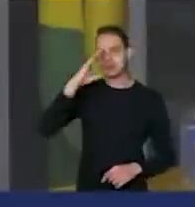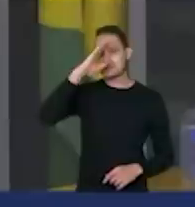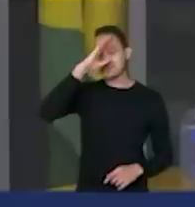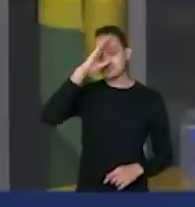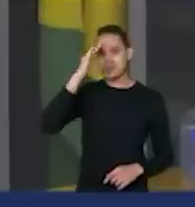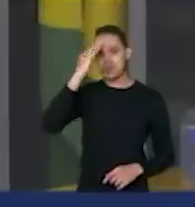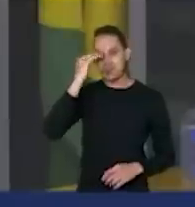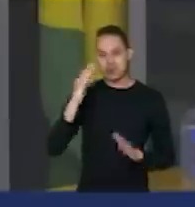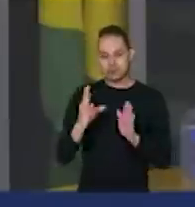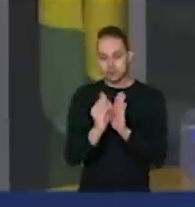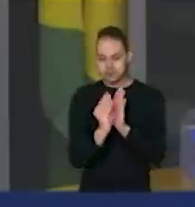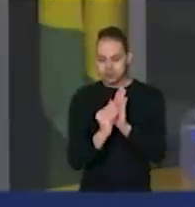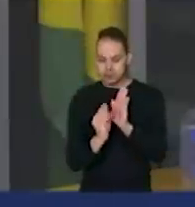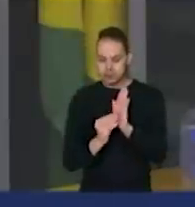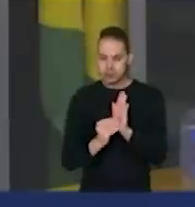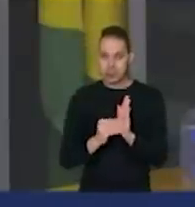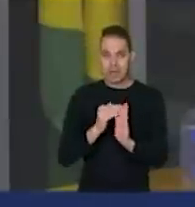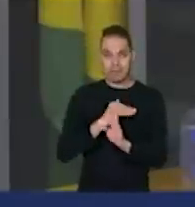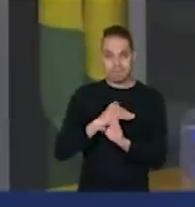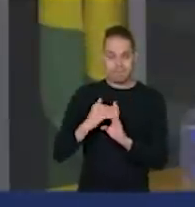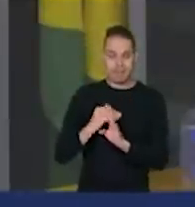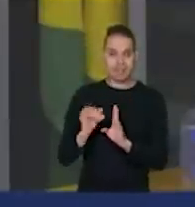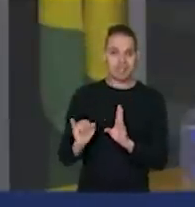é metade da inflação real.